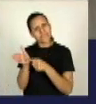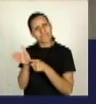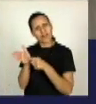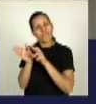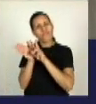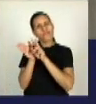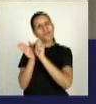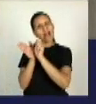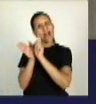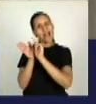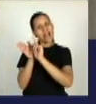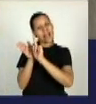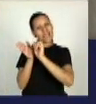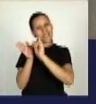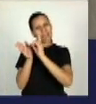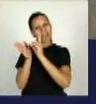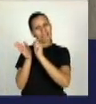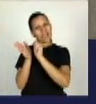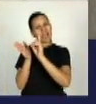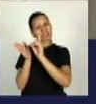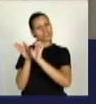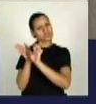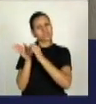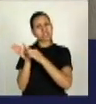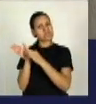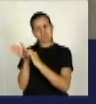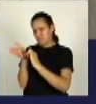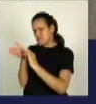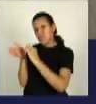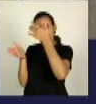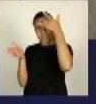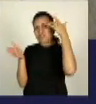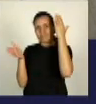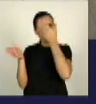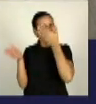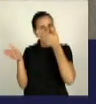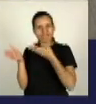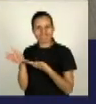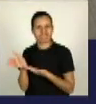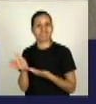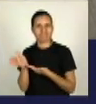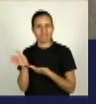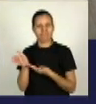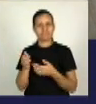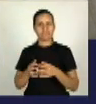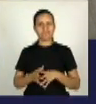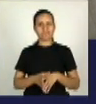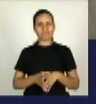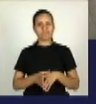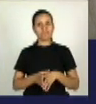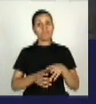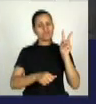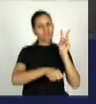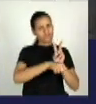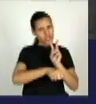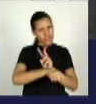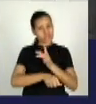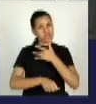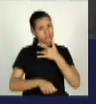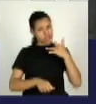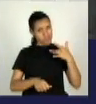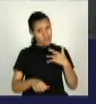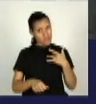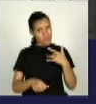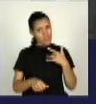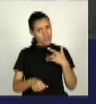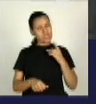produtos e não olham para as validades. Acontece no supermercado comumente. Há risco de comprar medicamento numa farmácia que esteja já vencido, sem que a gente saiba? É,